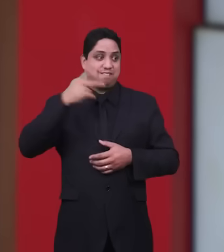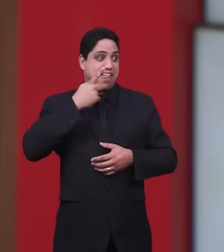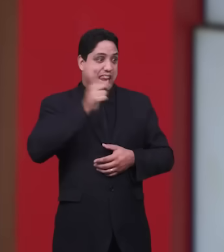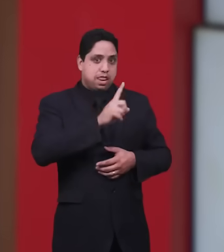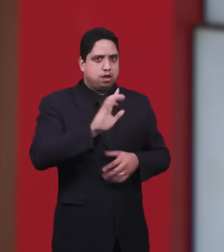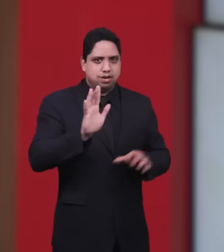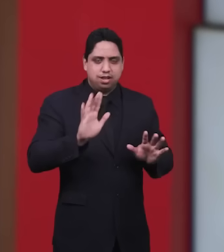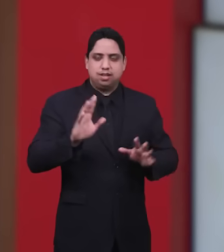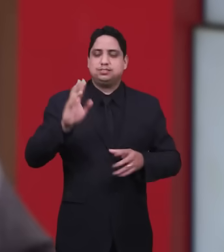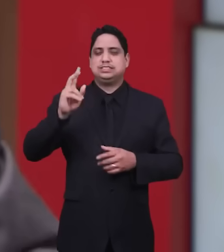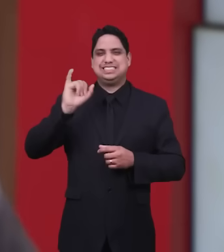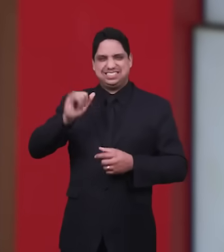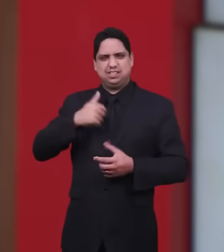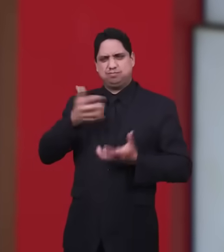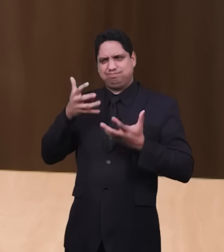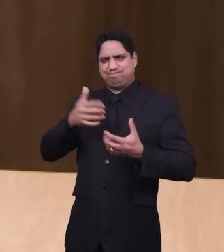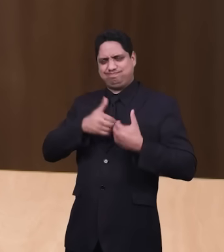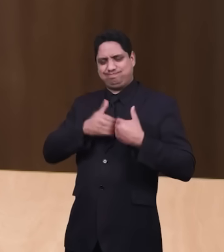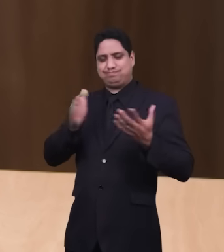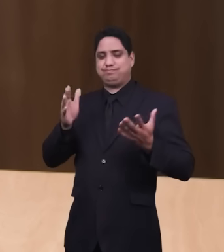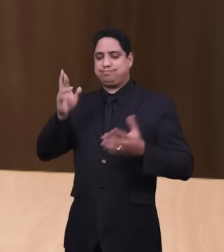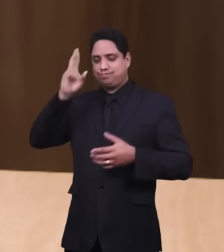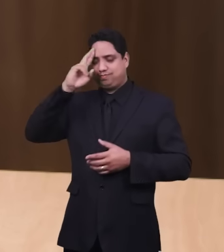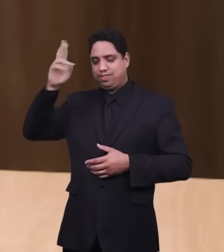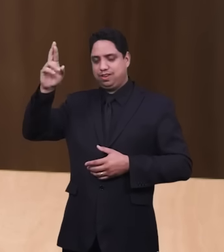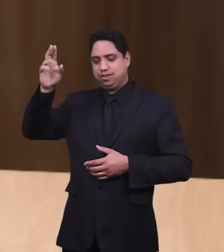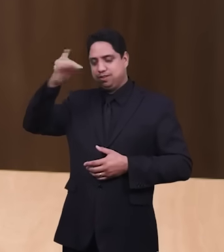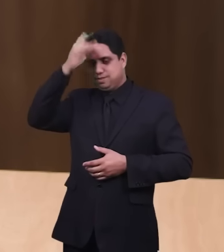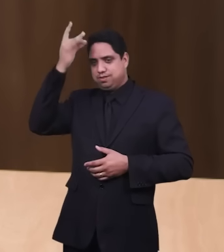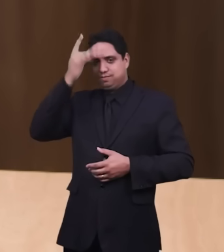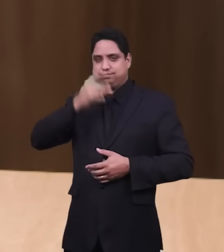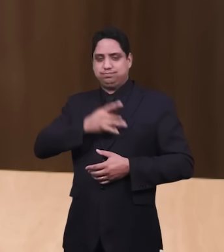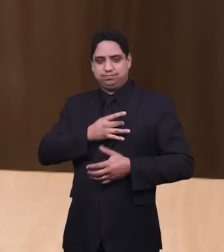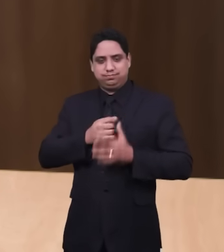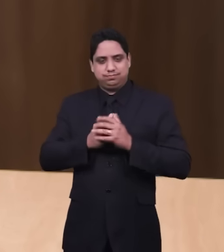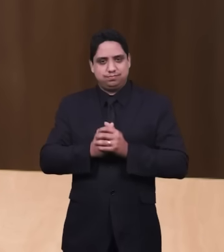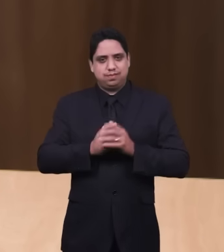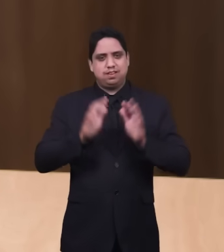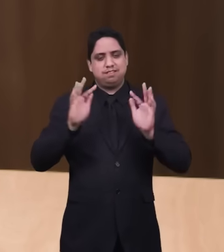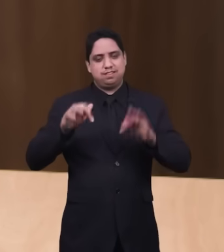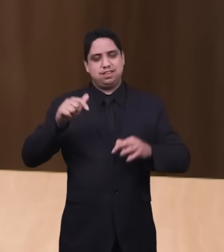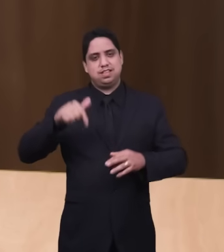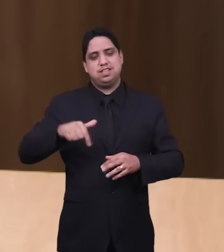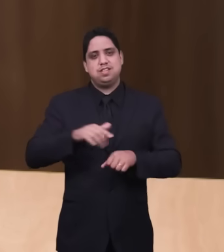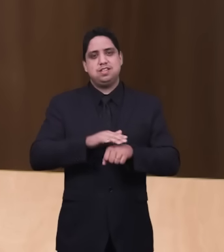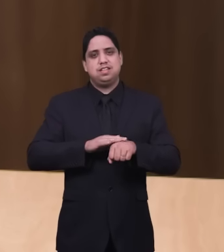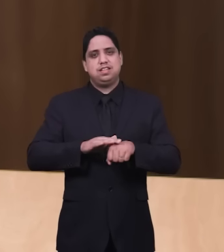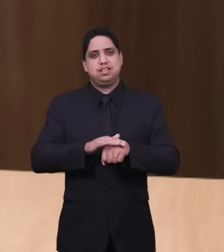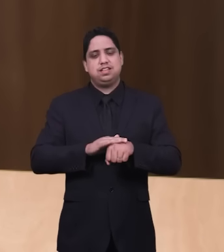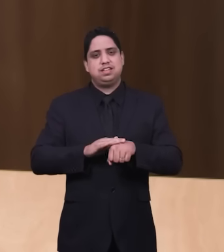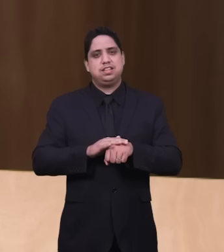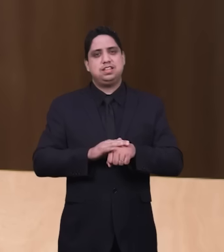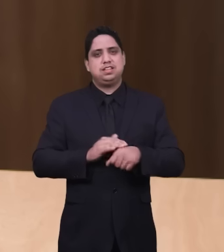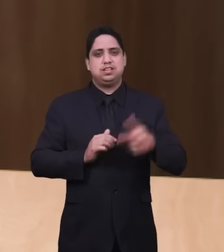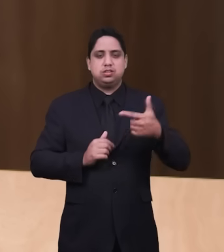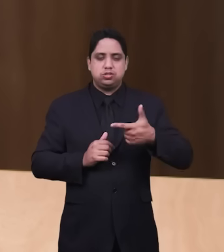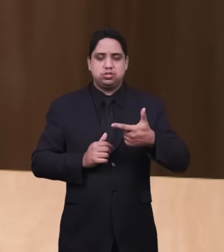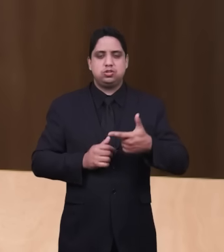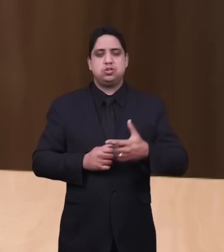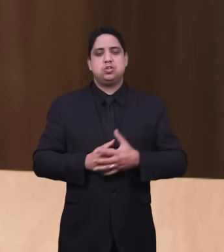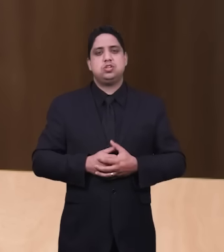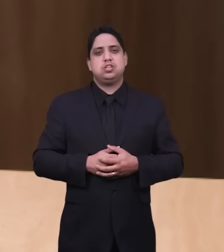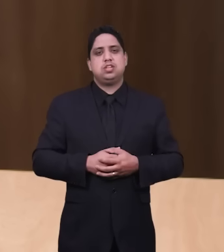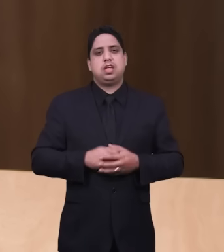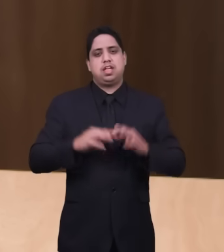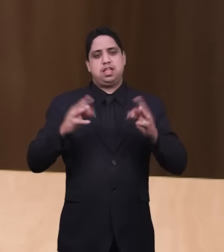negar essa bênção. Amém. Nós estamos então encerrando essa nossa conversa bíblica, nosso segundo episódio